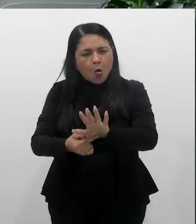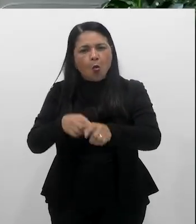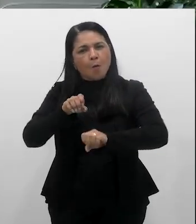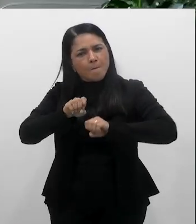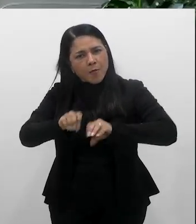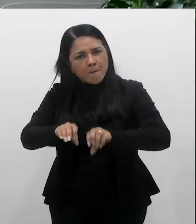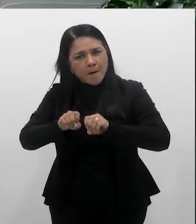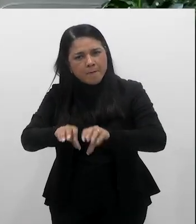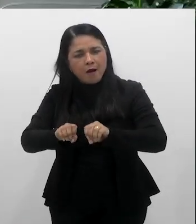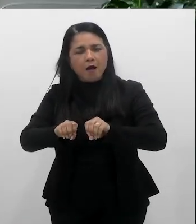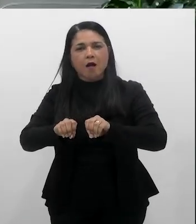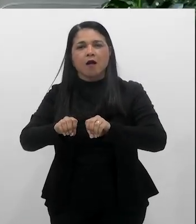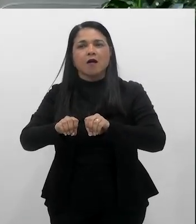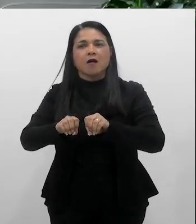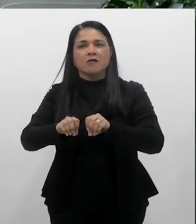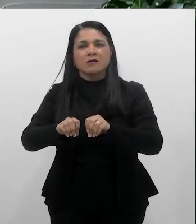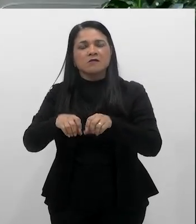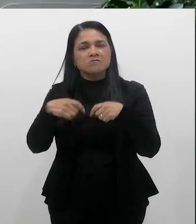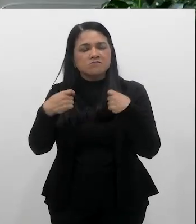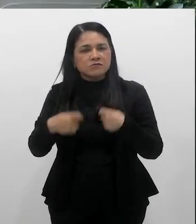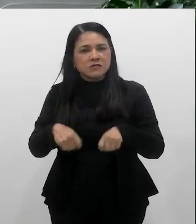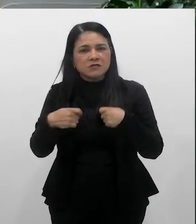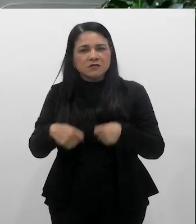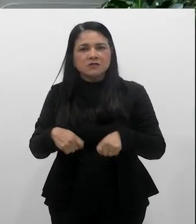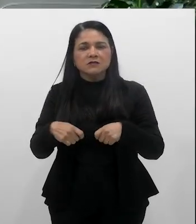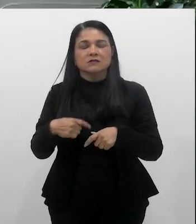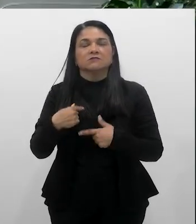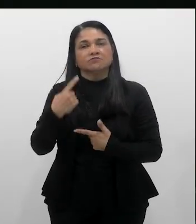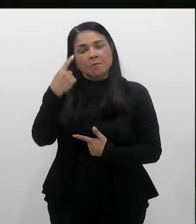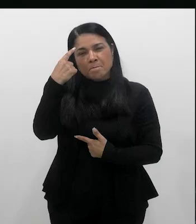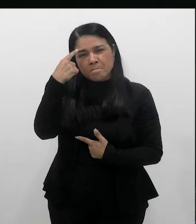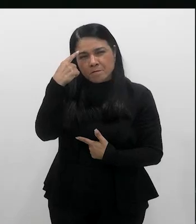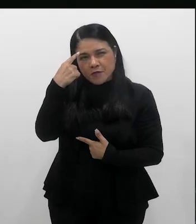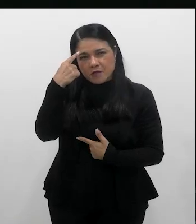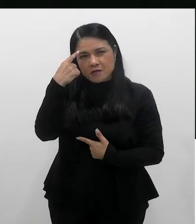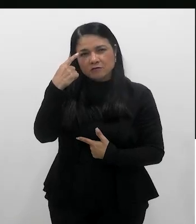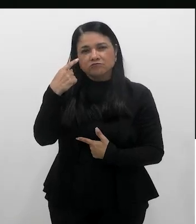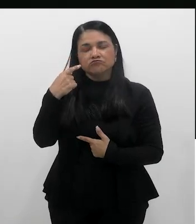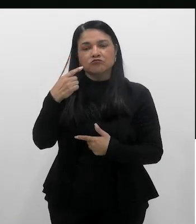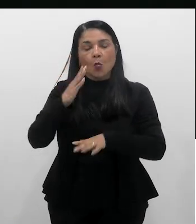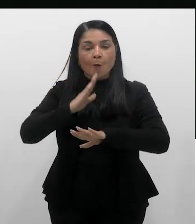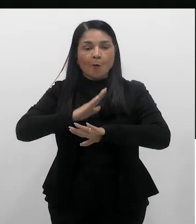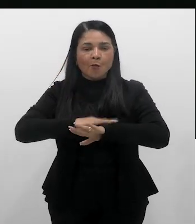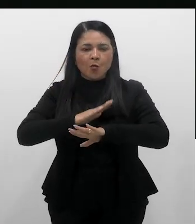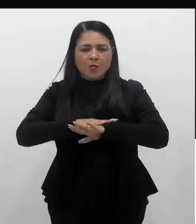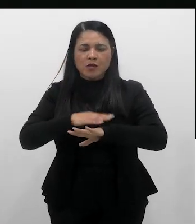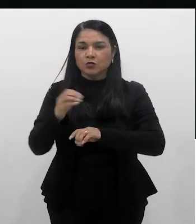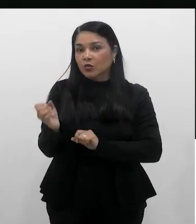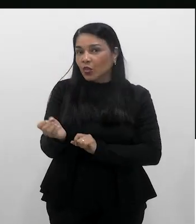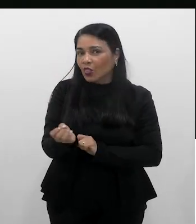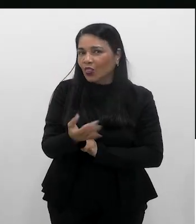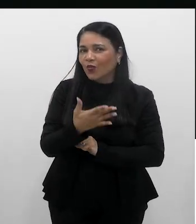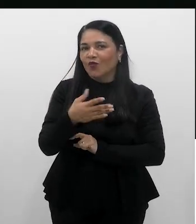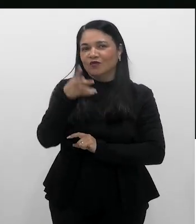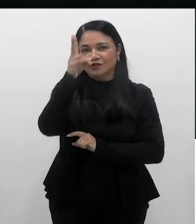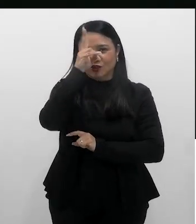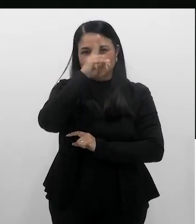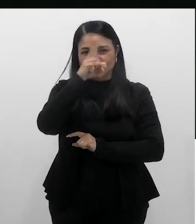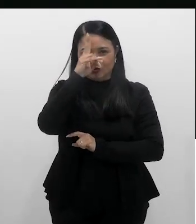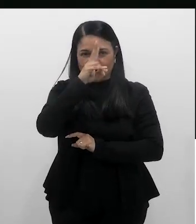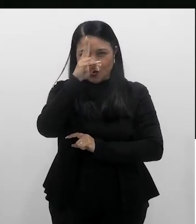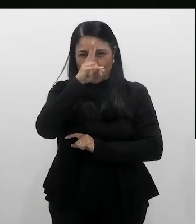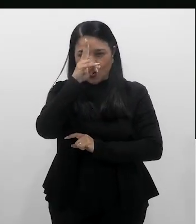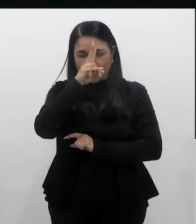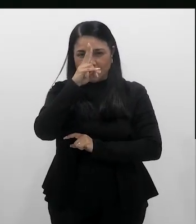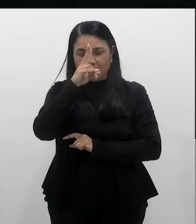brilhar essa questão. Então, eu penso que nós estamos fazendo um momento novo na